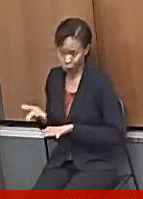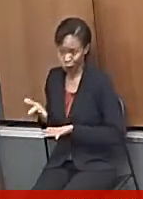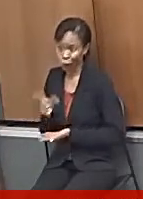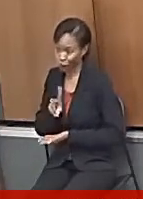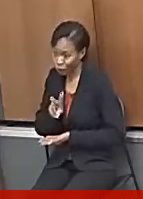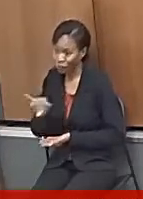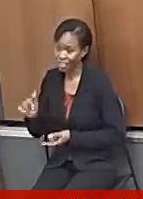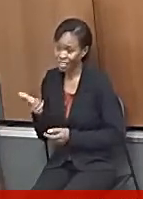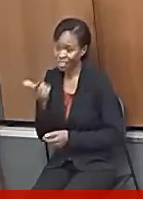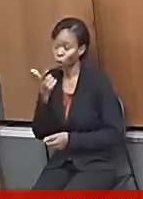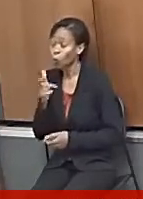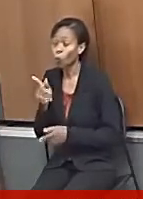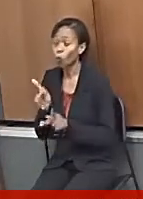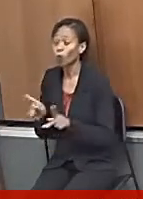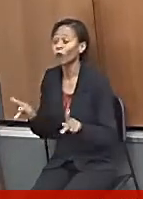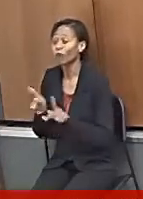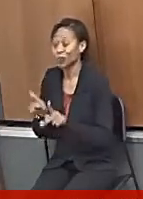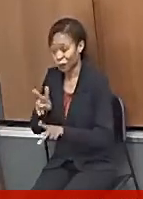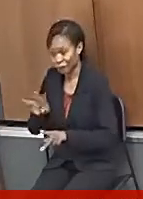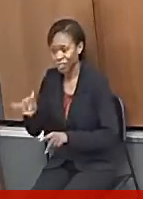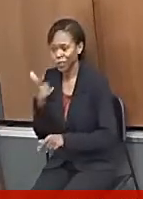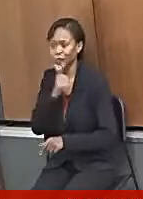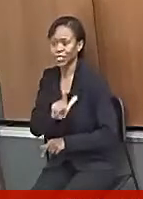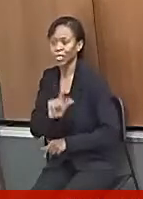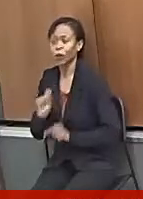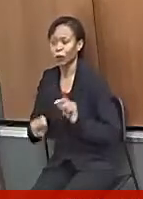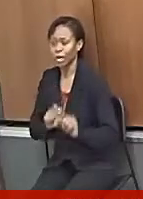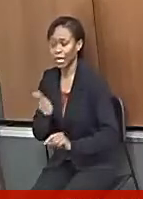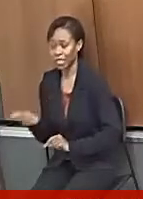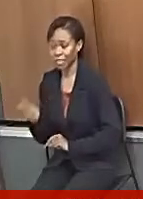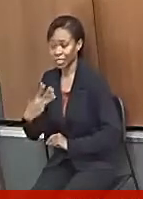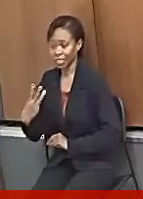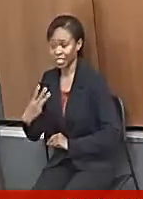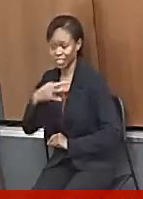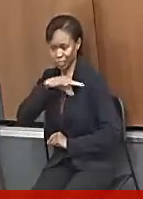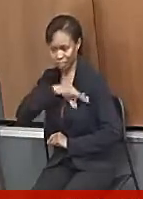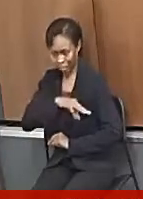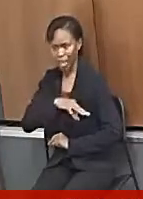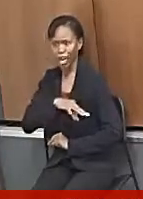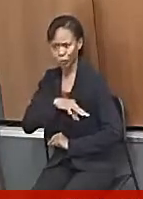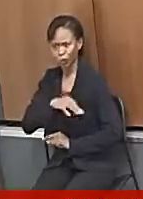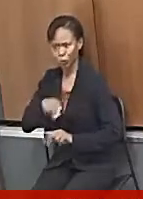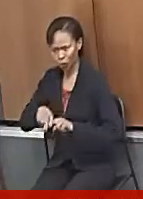13º graças à lucidez da assembléia